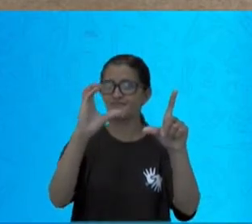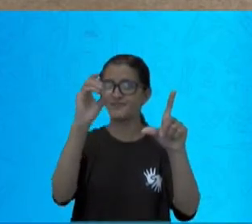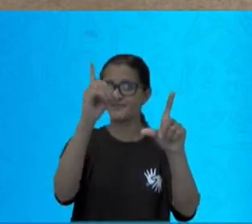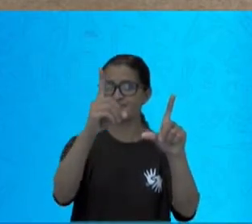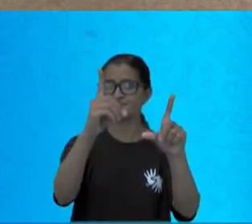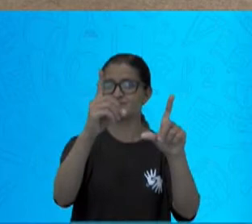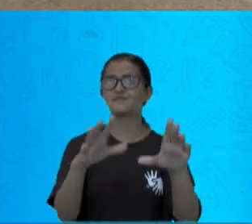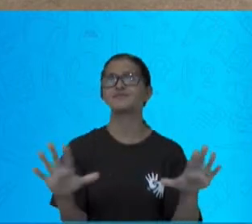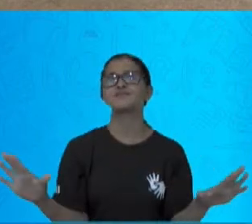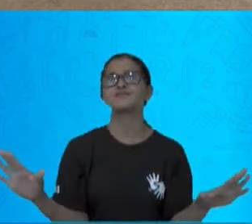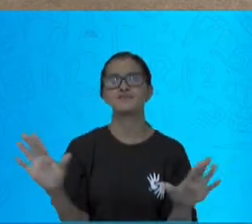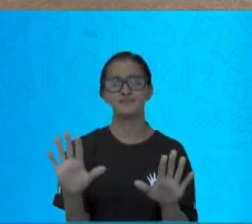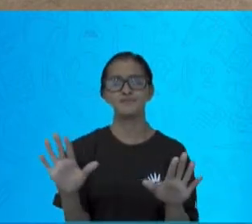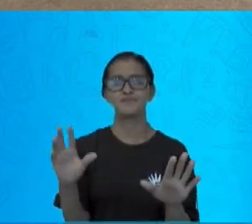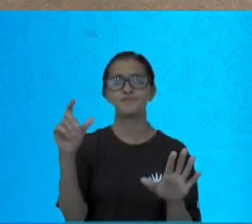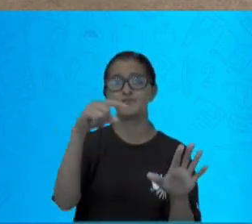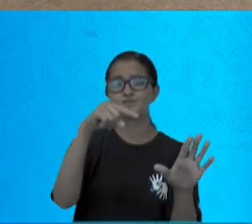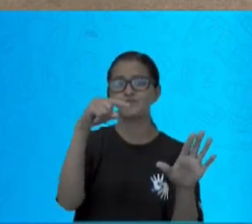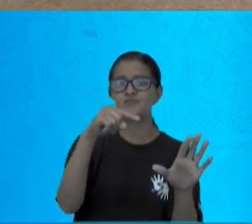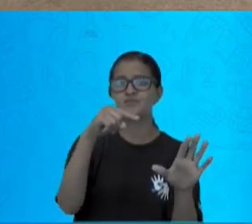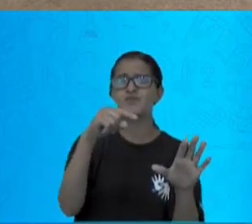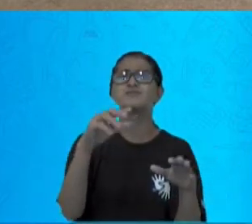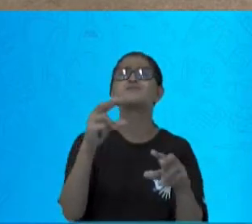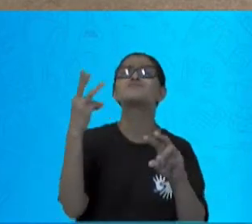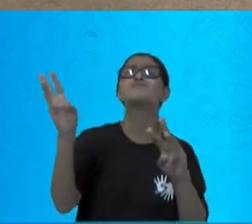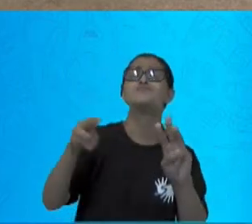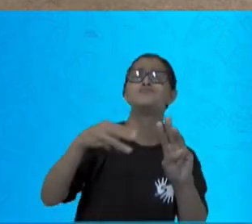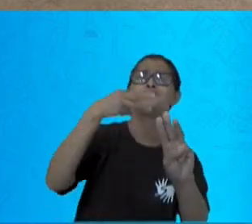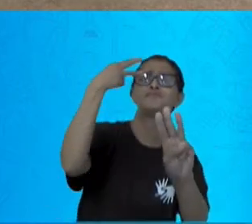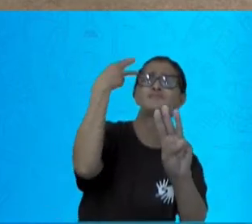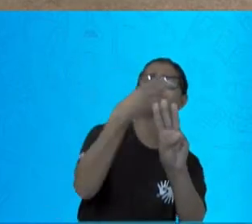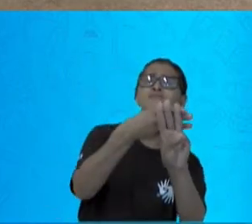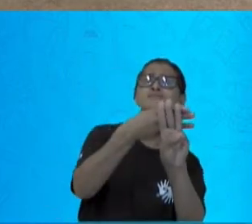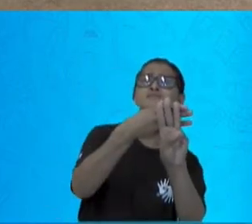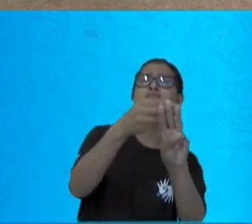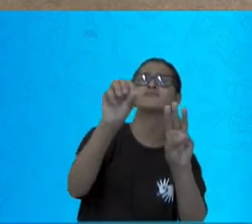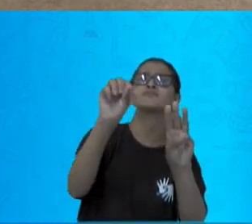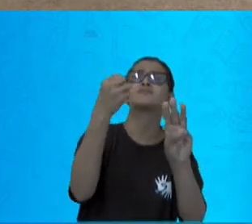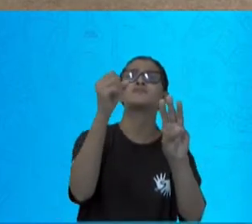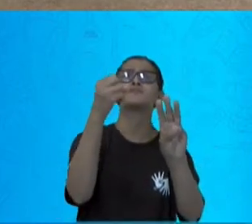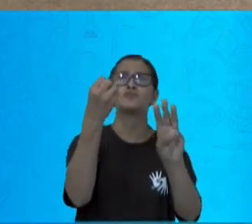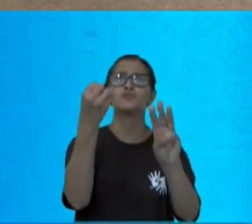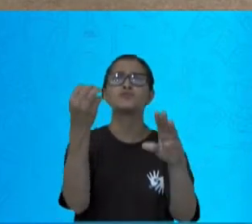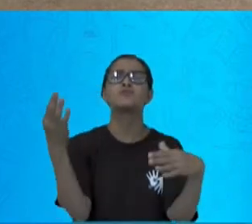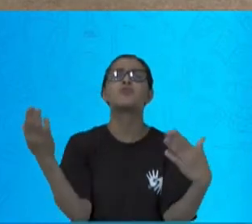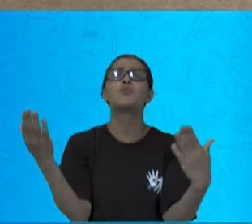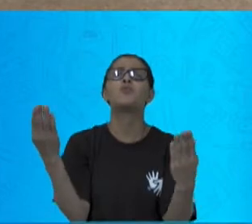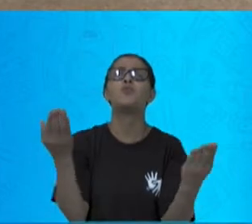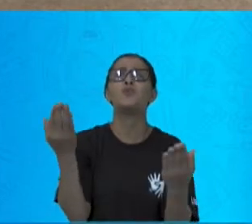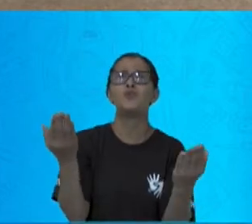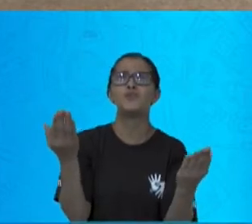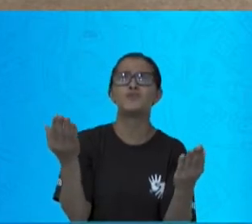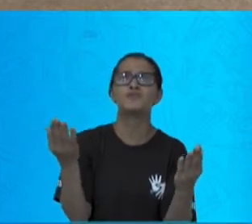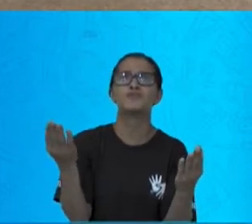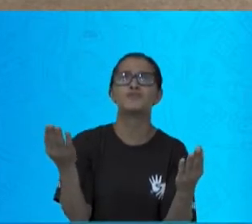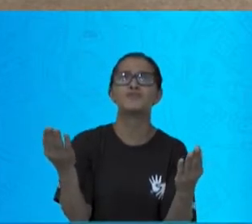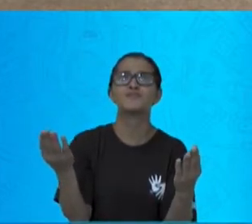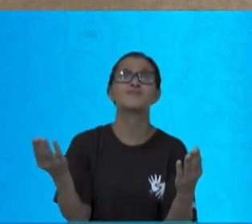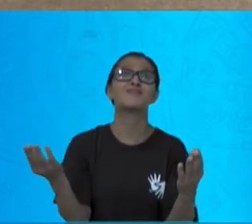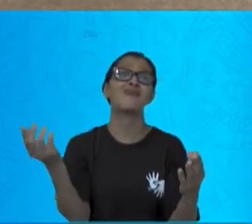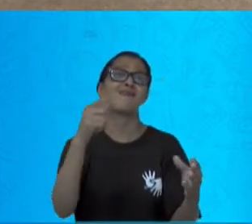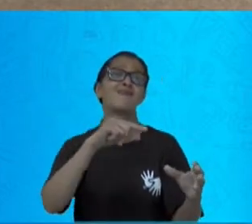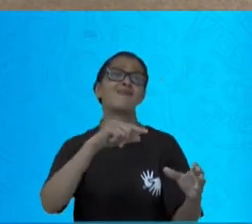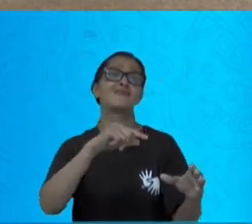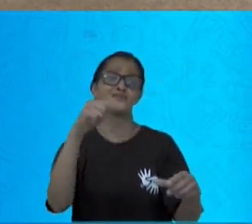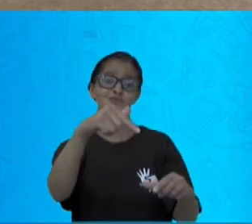é 3 vezes 8, ou 8 vezes 3. A ordem dos fatores não altera o